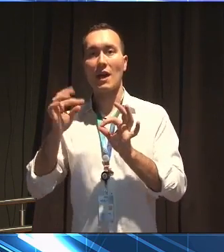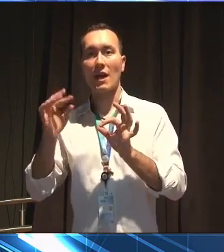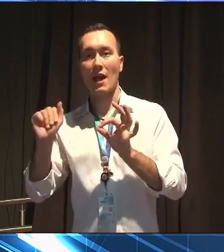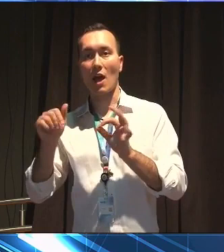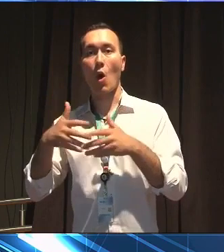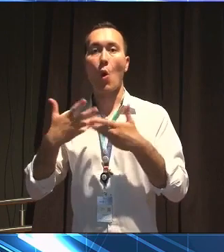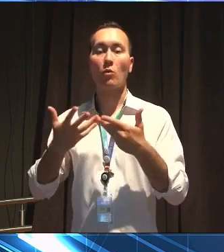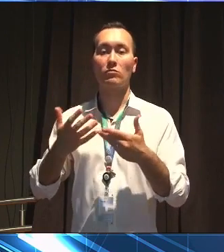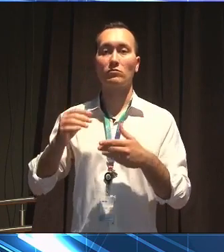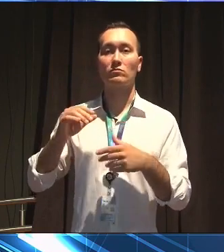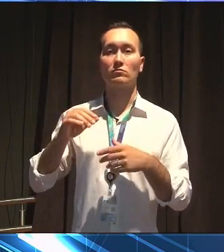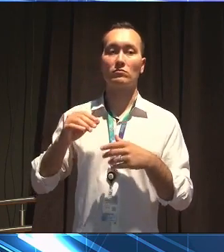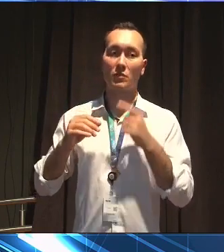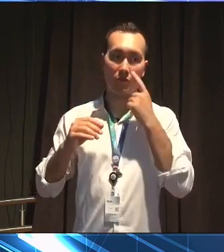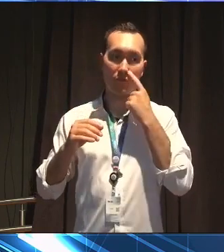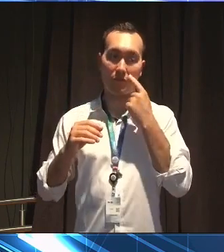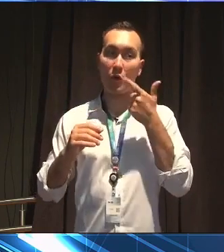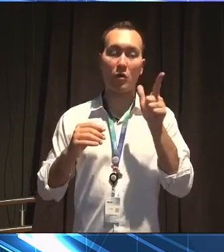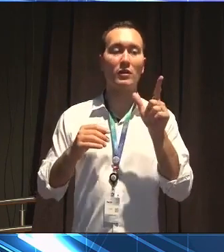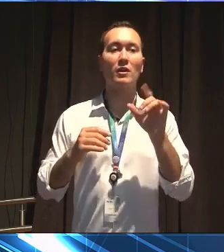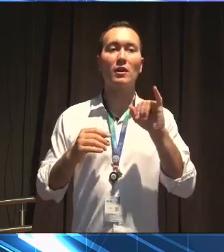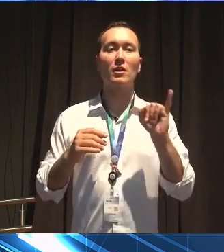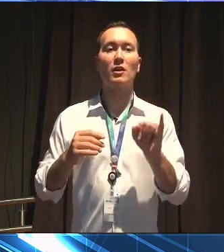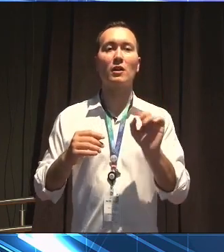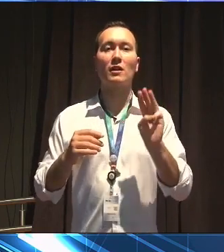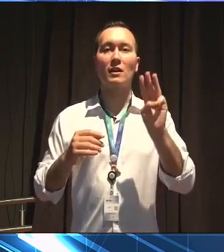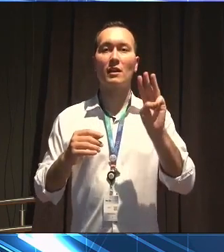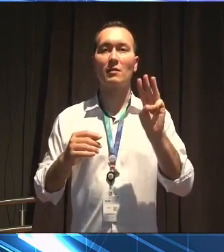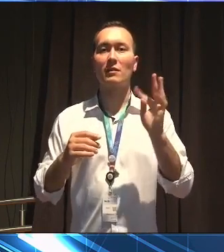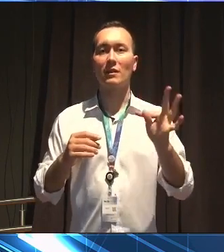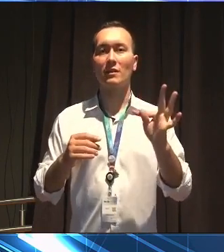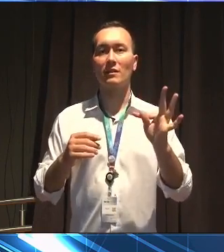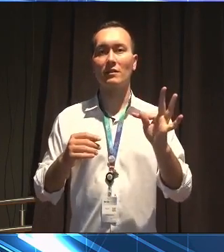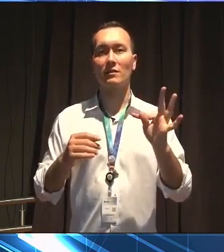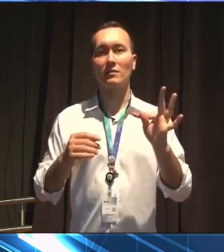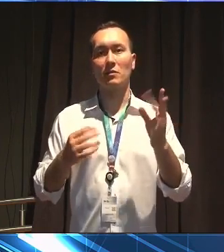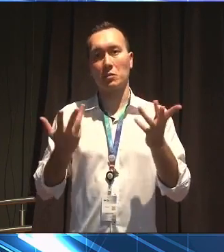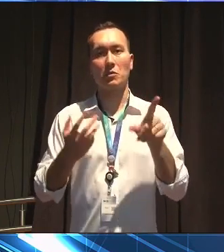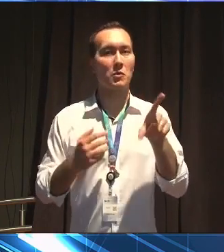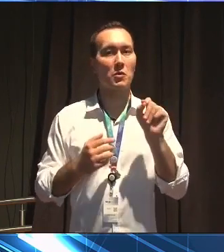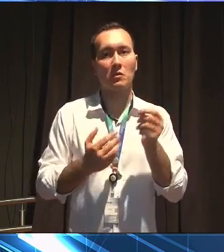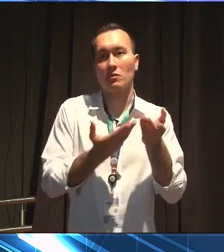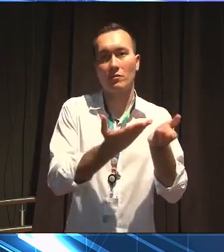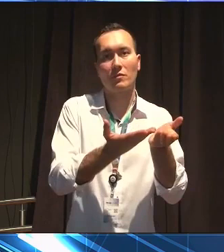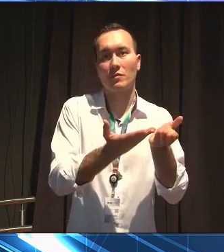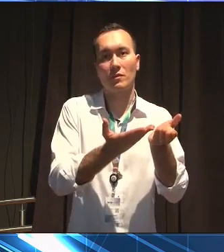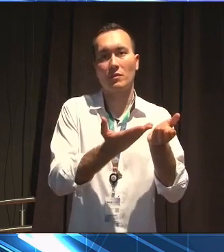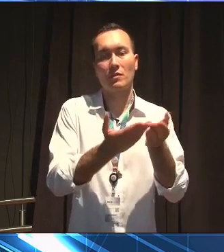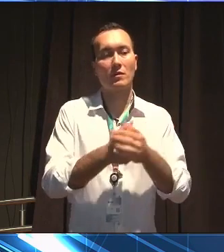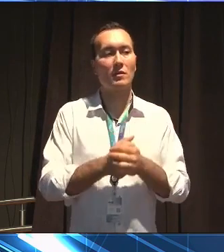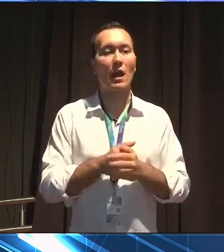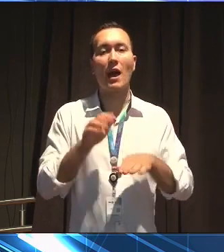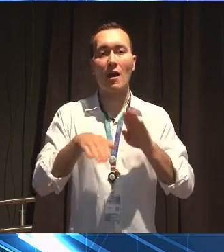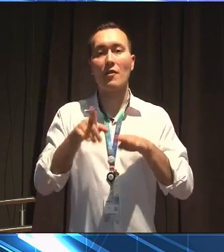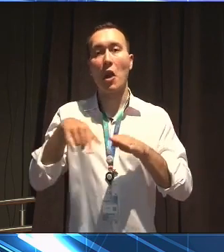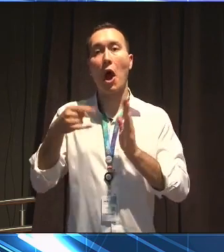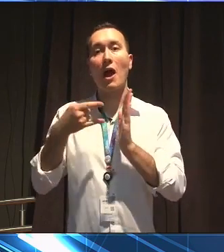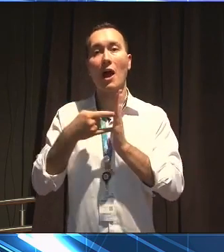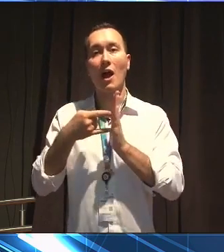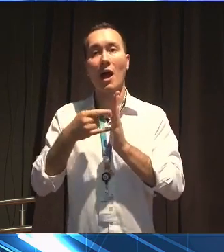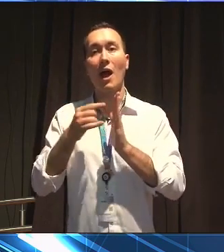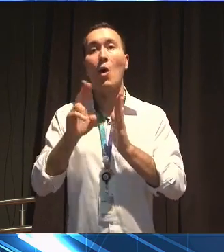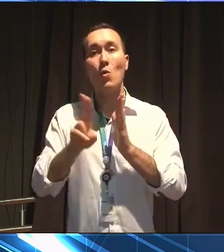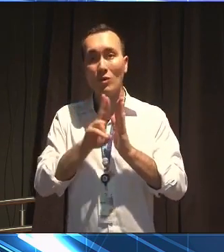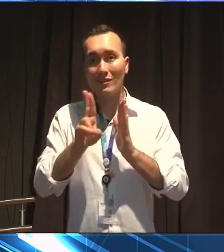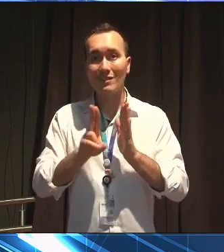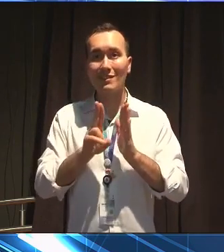JWT. E esse é o caminho que usualmente nós, desenvolvedores, comunidade, fazemos. Mas a gente comete